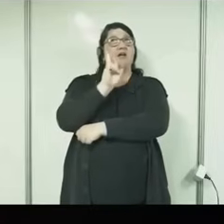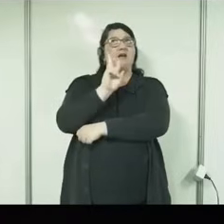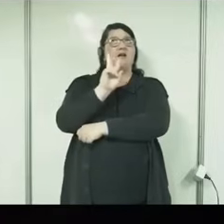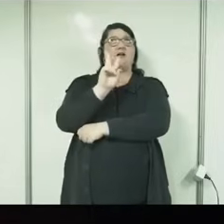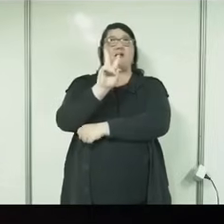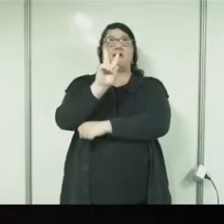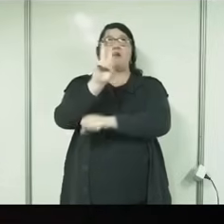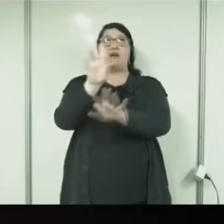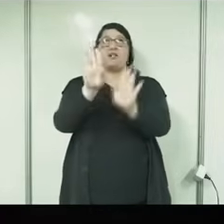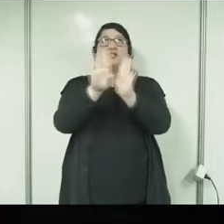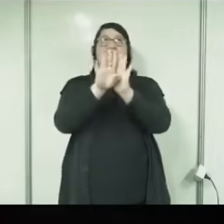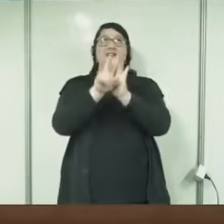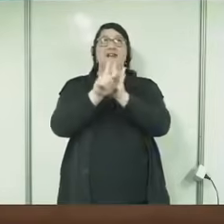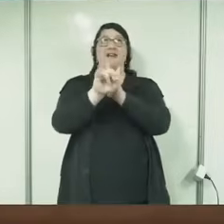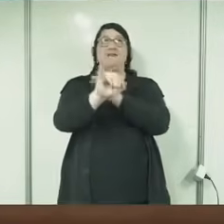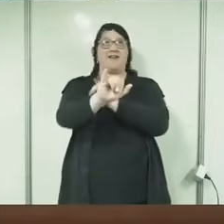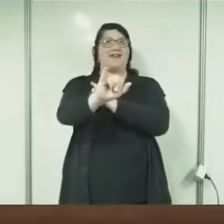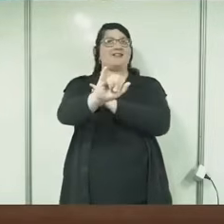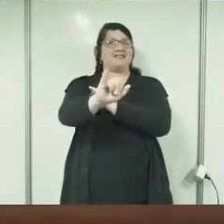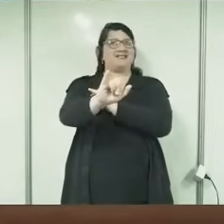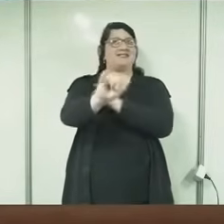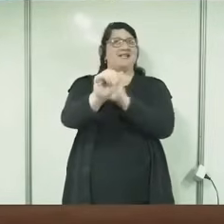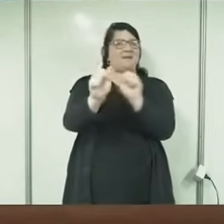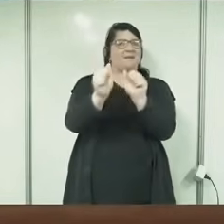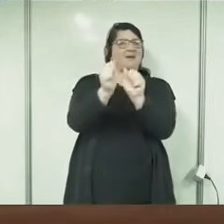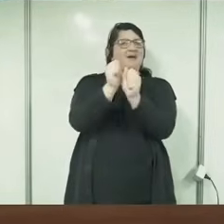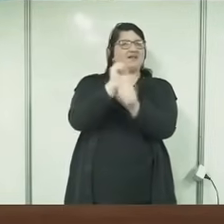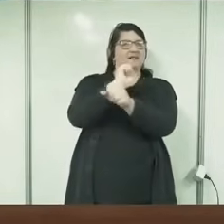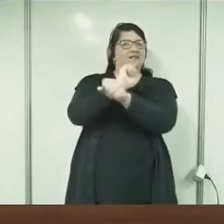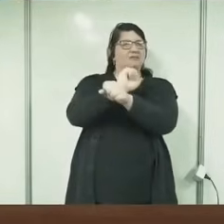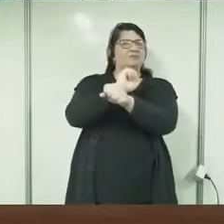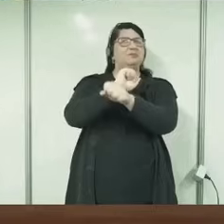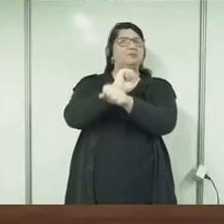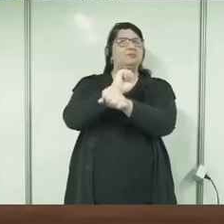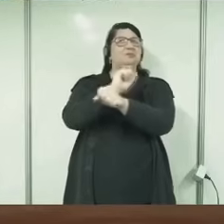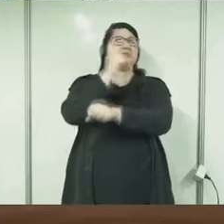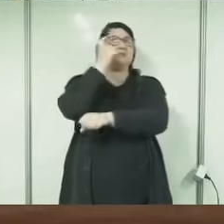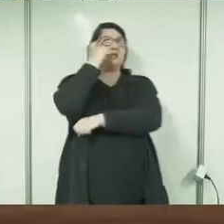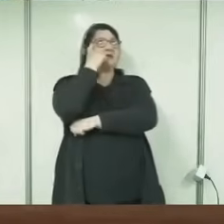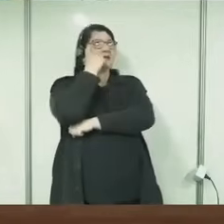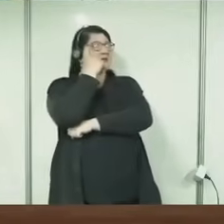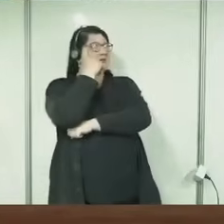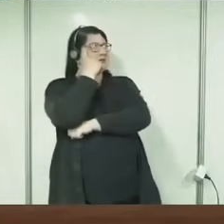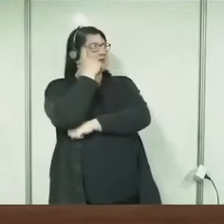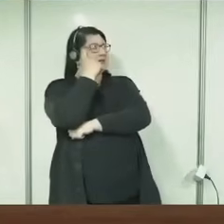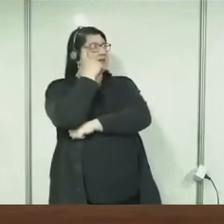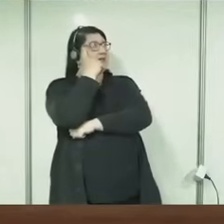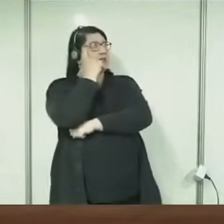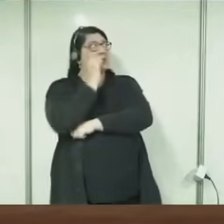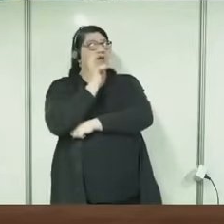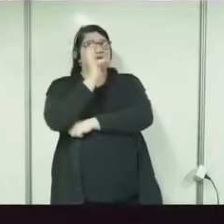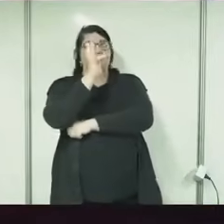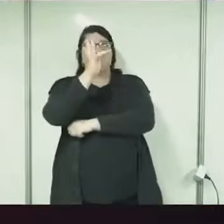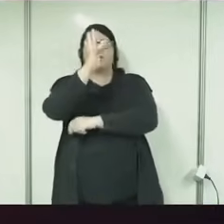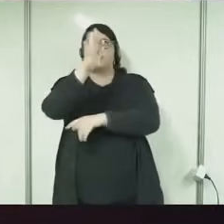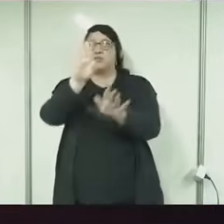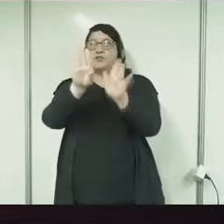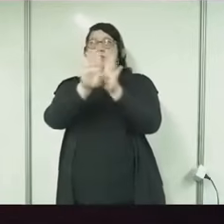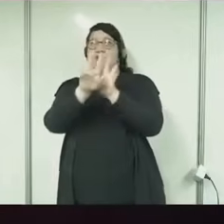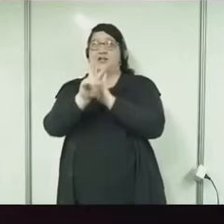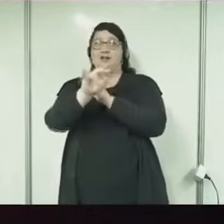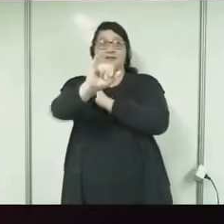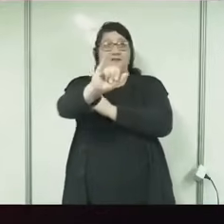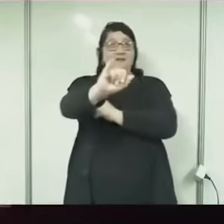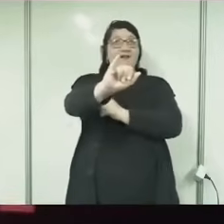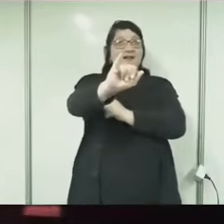já vem. Pare, pense, olhe que esse dia